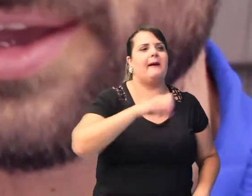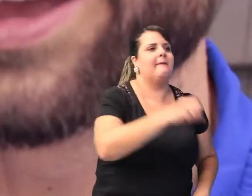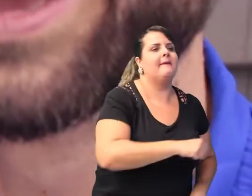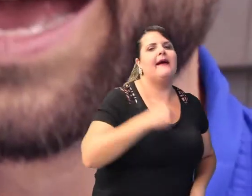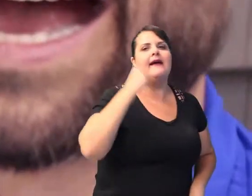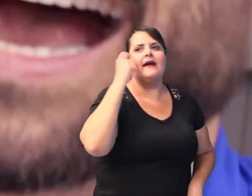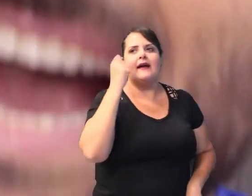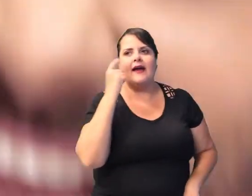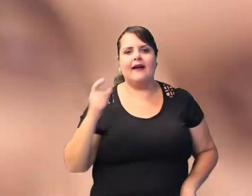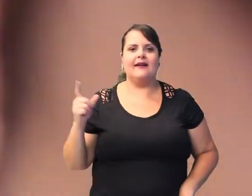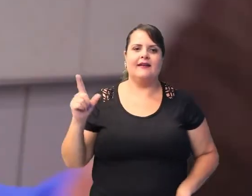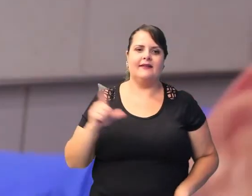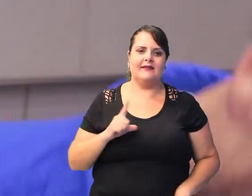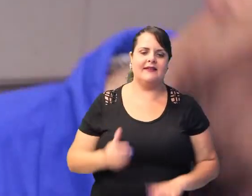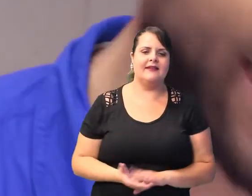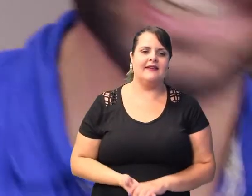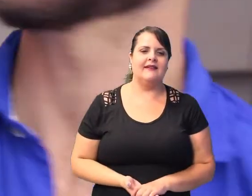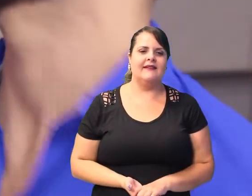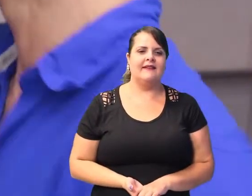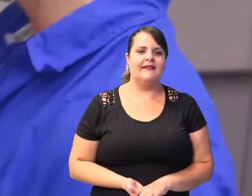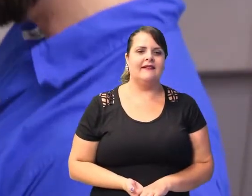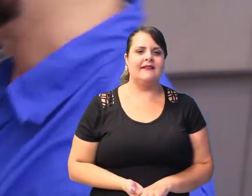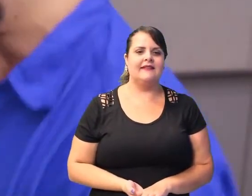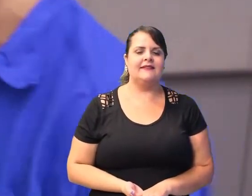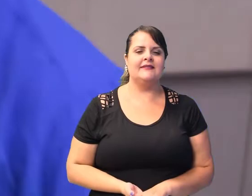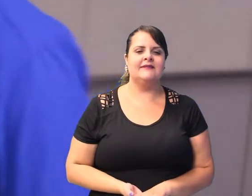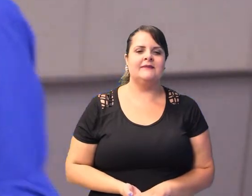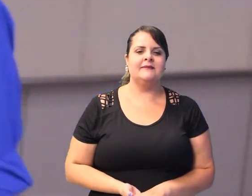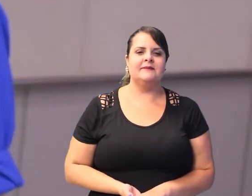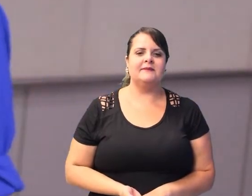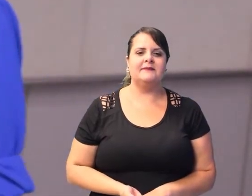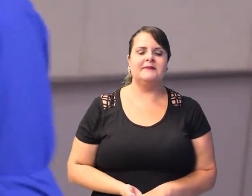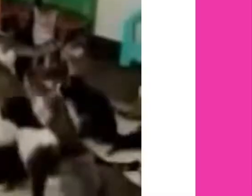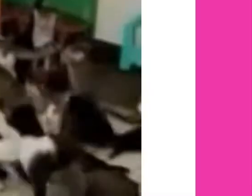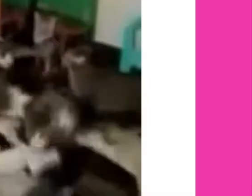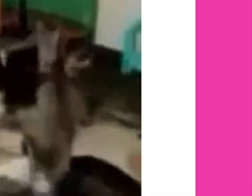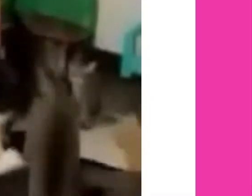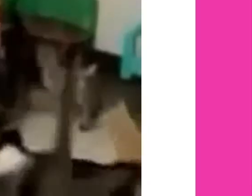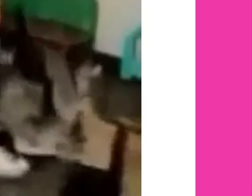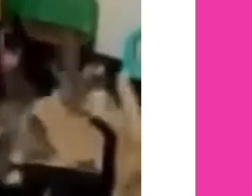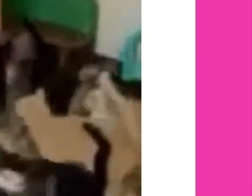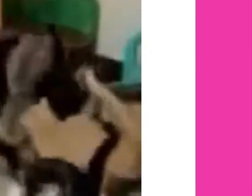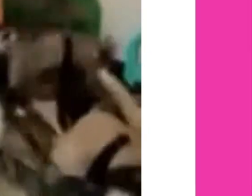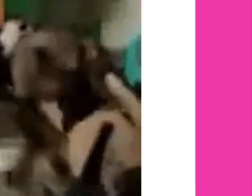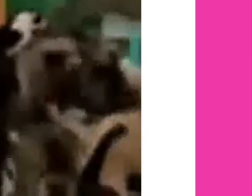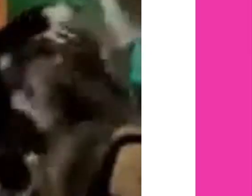louca dos gastos é esqueceram de falar nela os carros